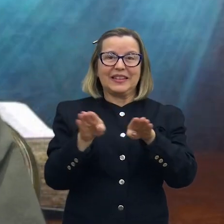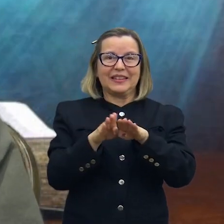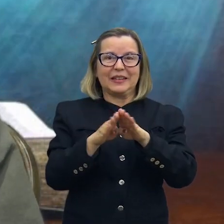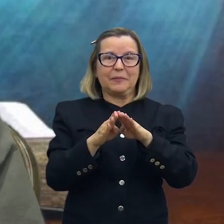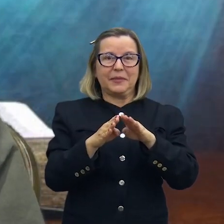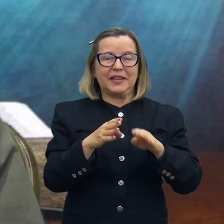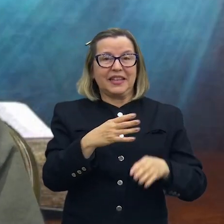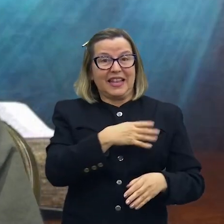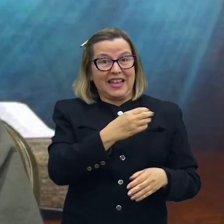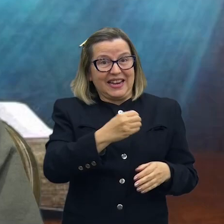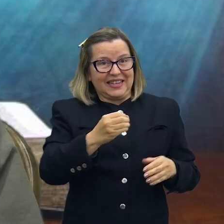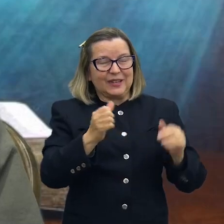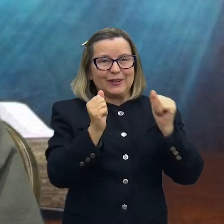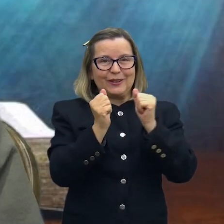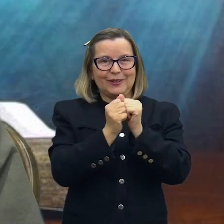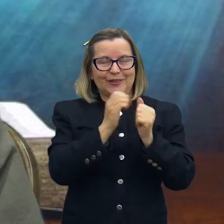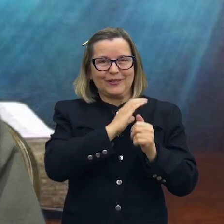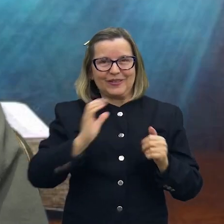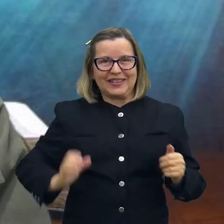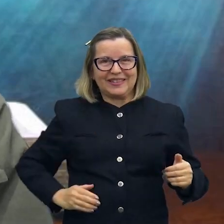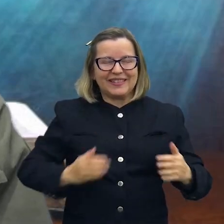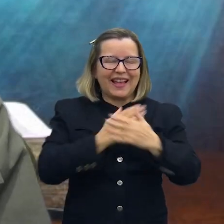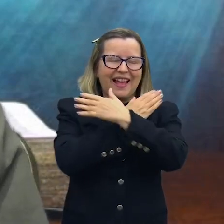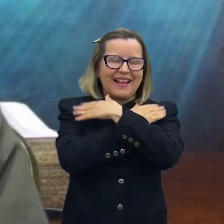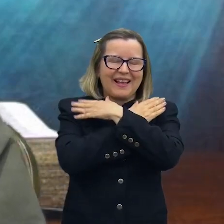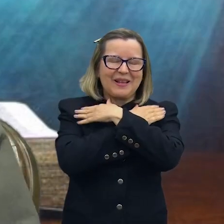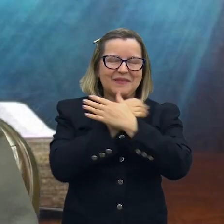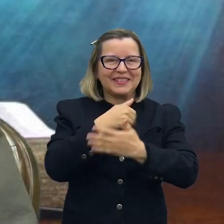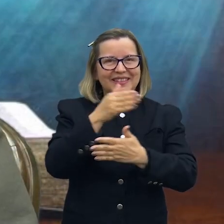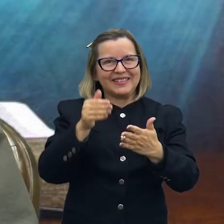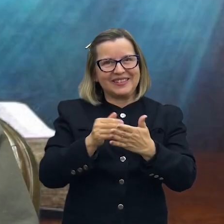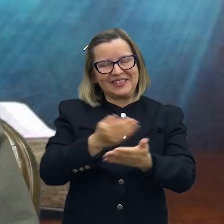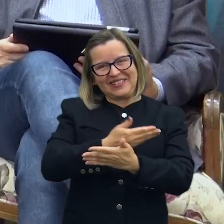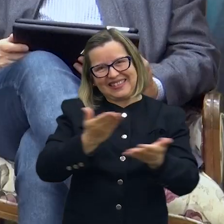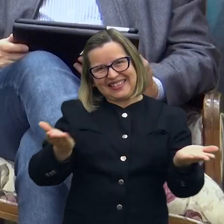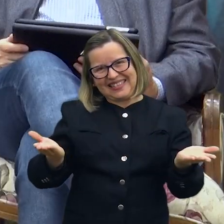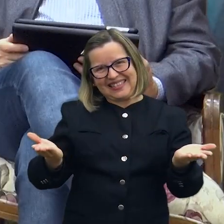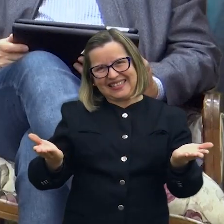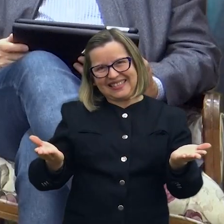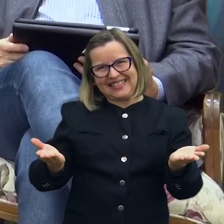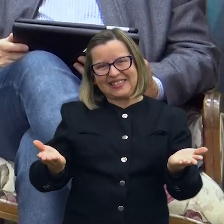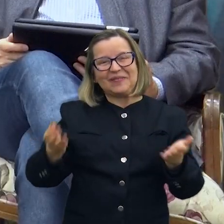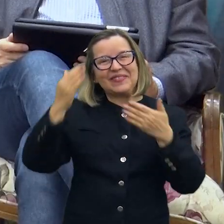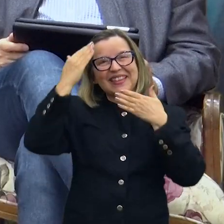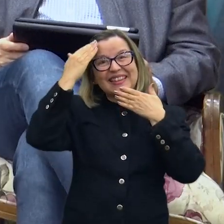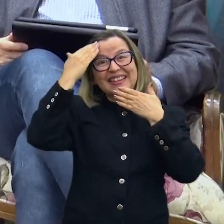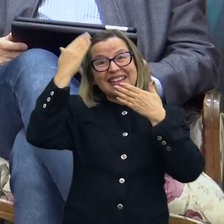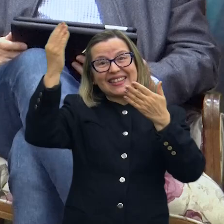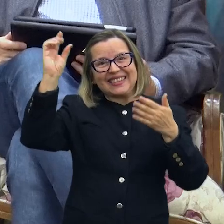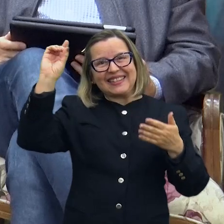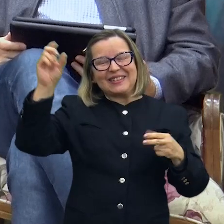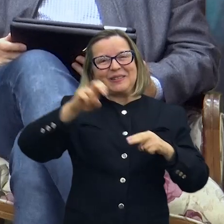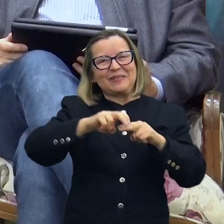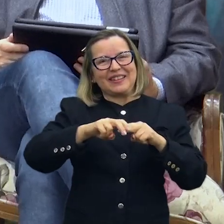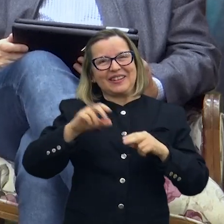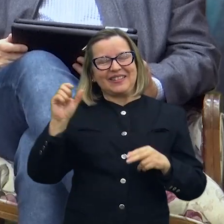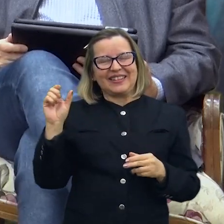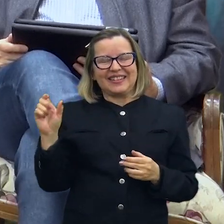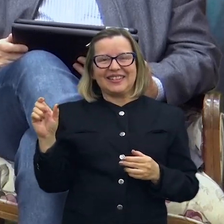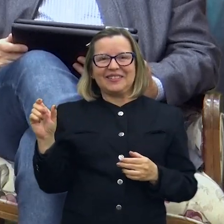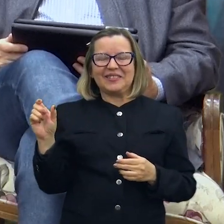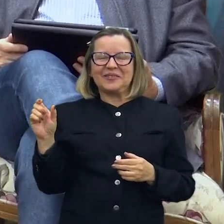co-herdeiros com Cristo de tudo. Amém. Um abraço a cada um de vocês. Graças a Deus pela